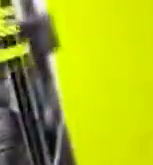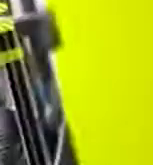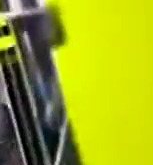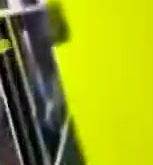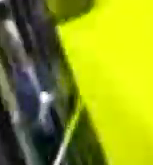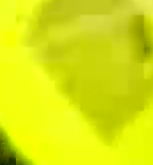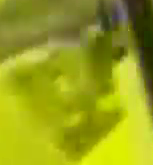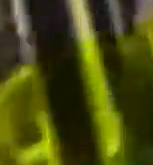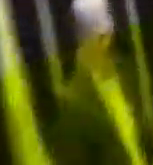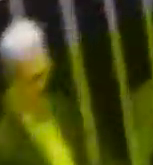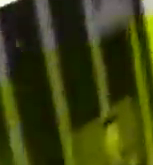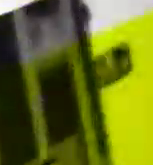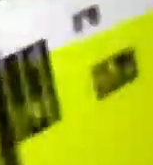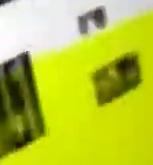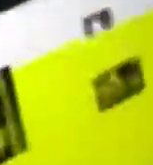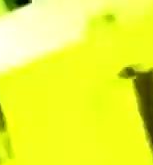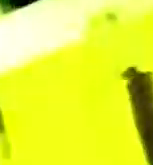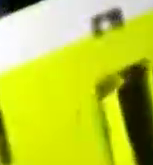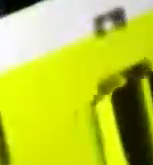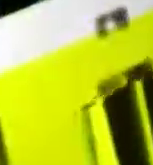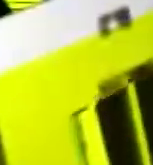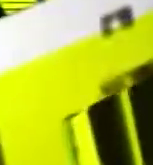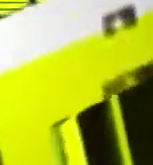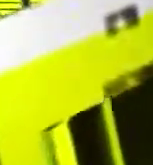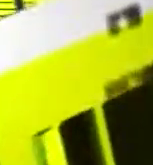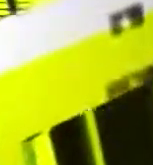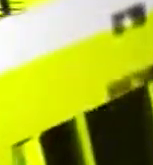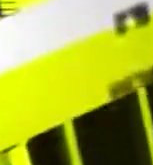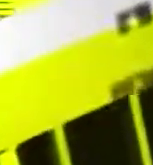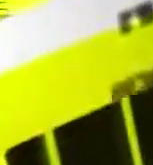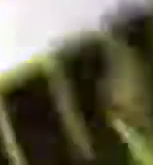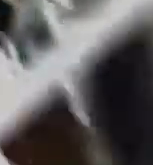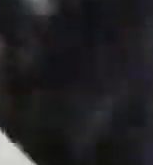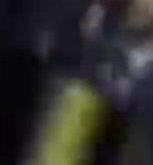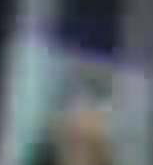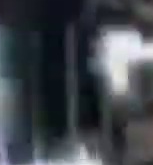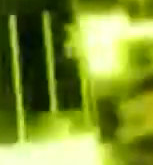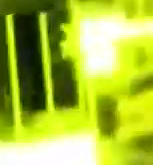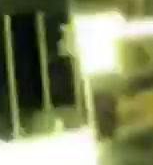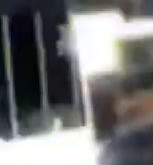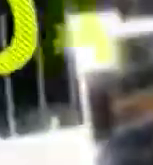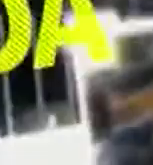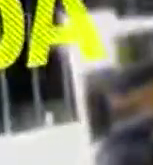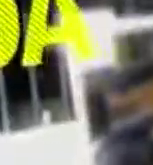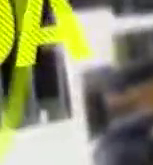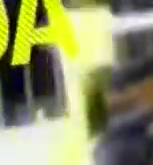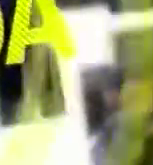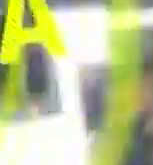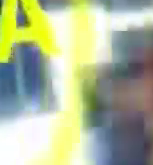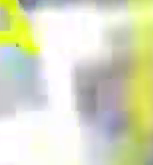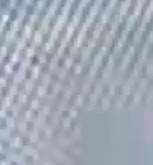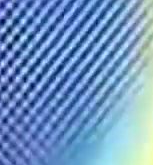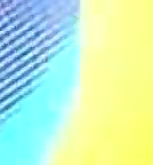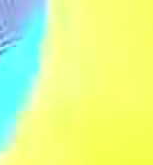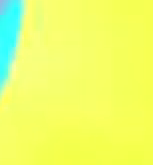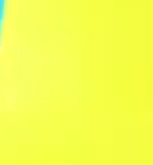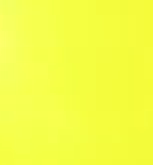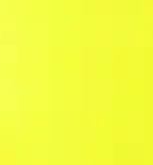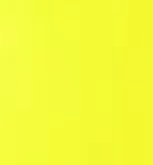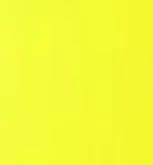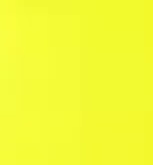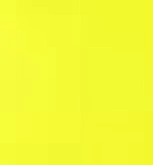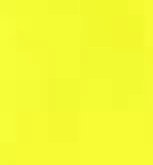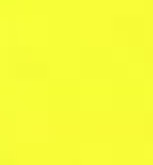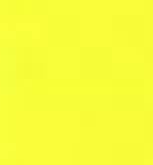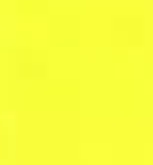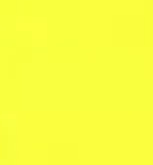que sejam menos importantes. Um segundo encaminhamento. Ministério de Santos, no meu estado de São Paulo.